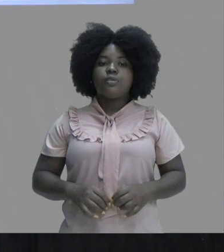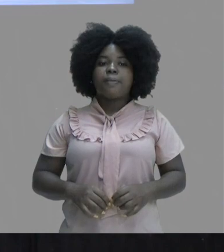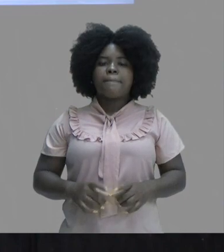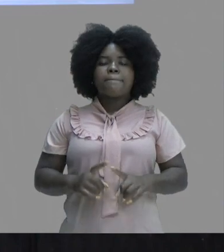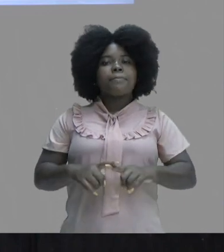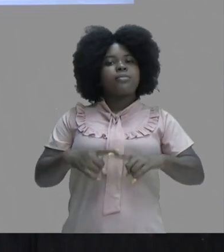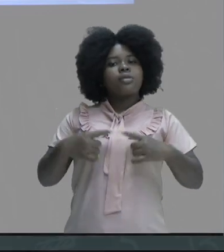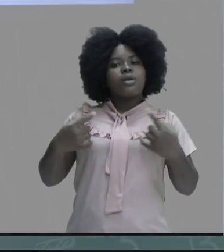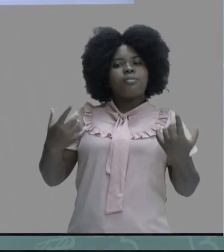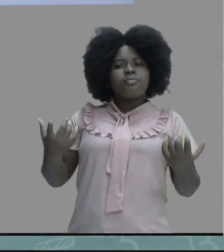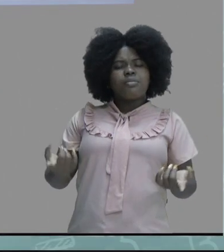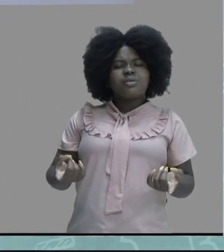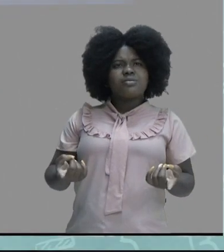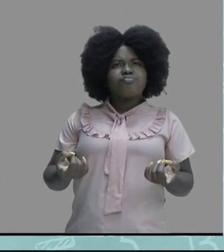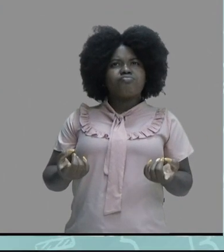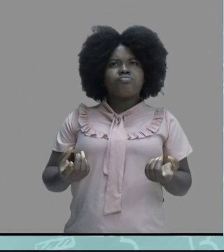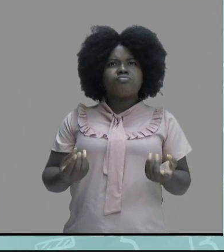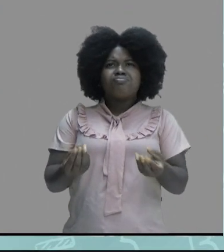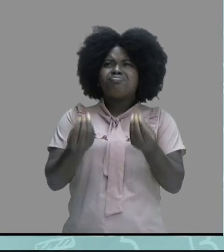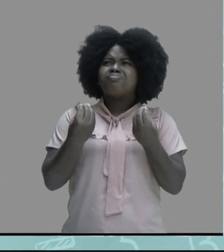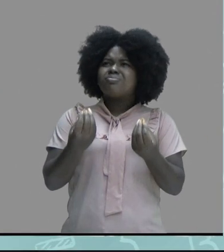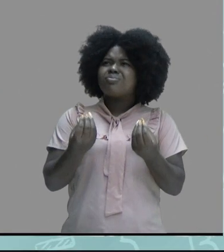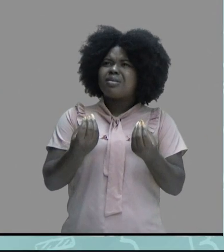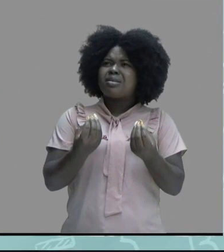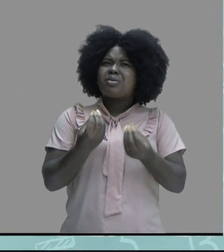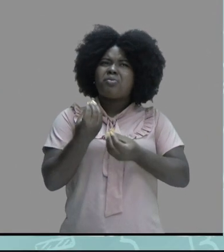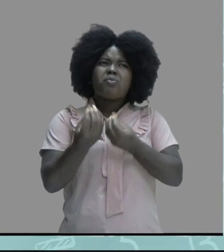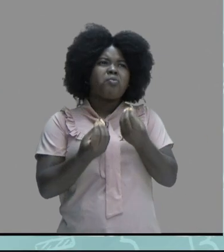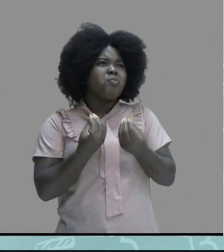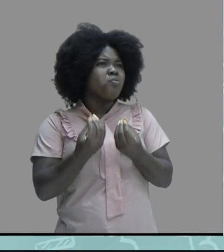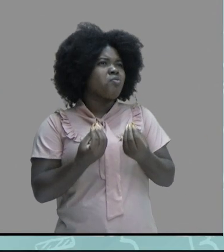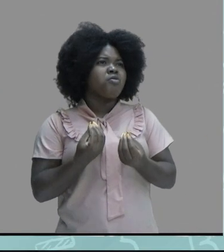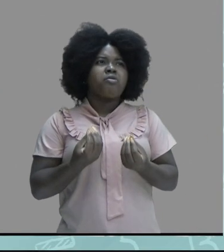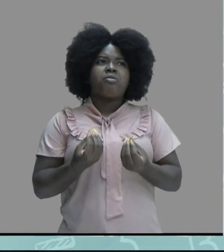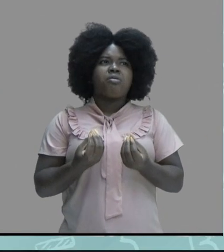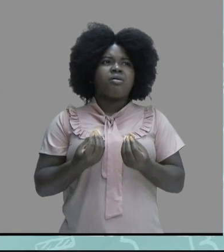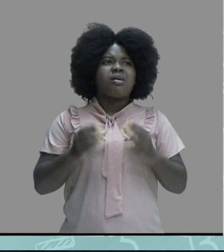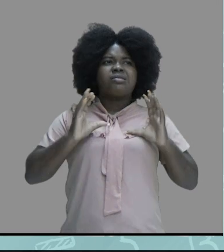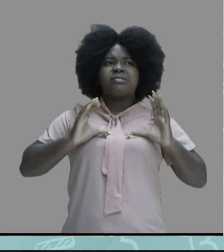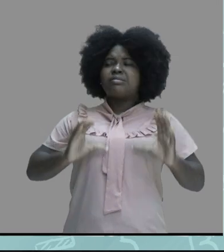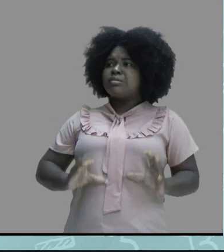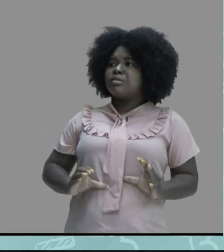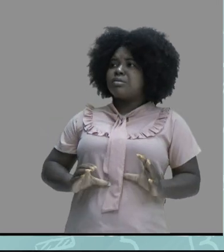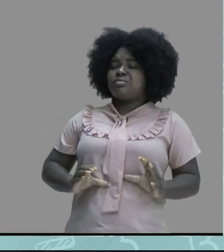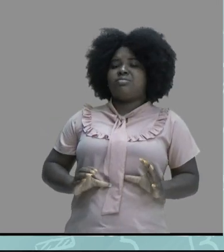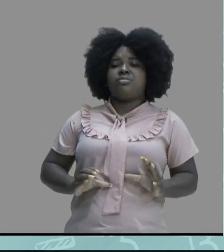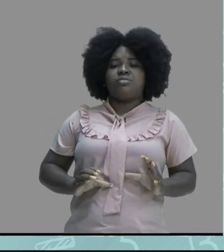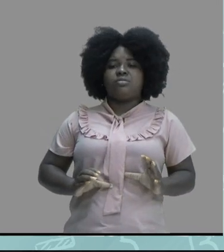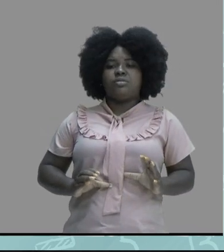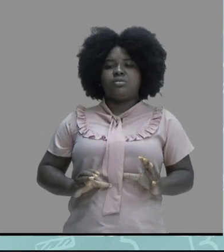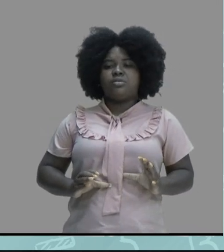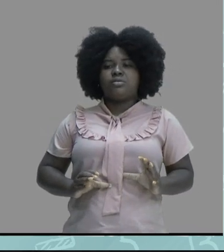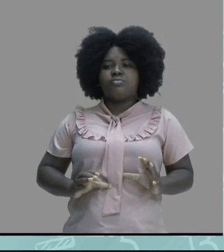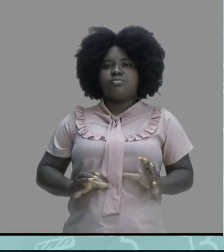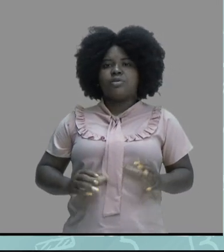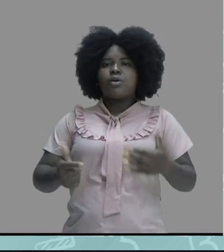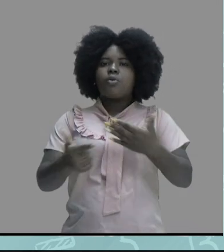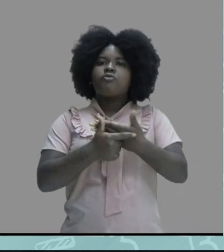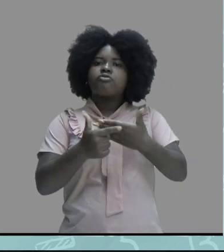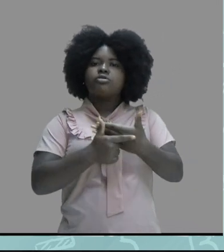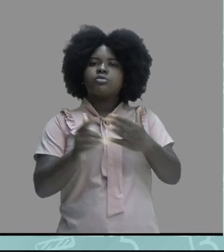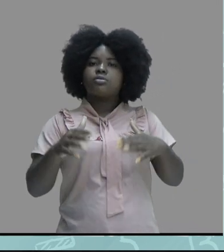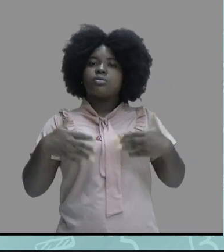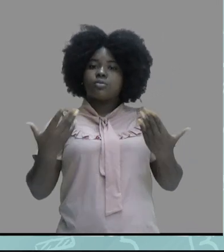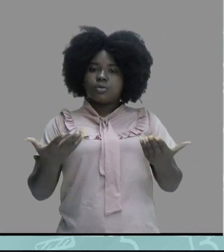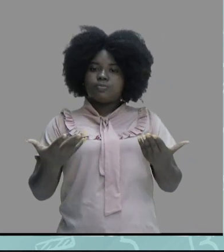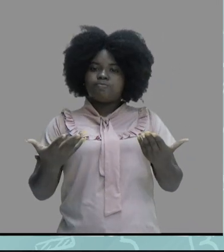Mas, afinal de contas, para que serve cidadania? Para que serve principalmente os direitos humanos? Vamos lá. Os direitos